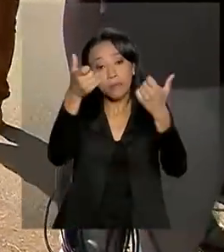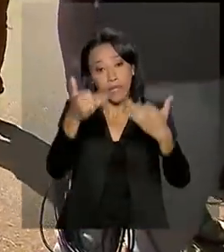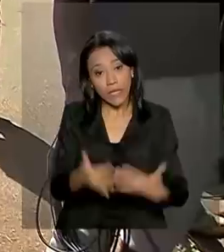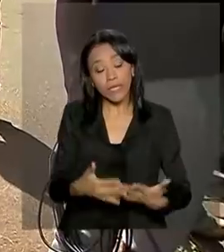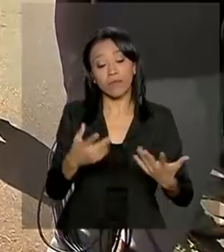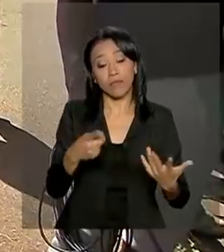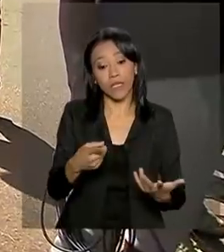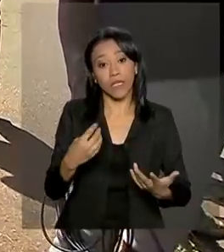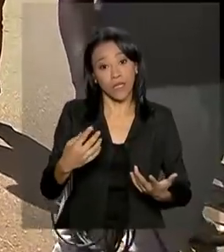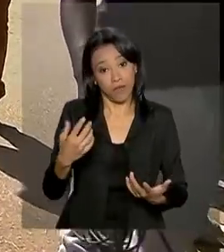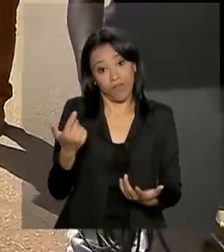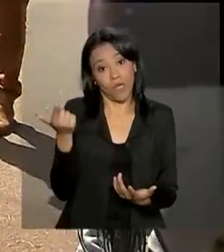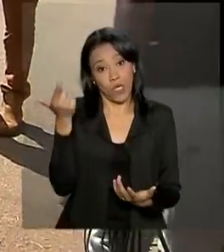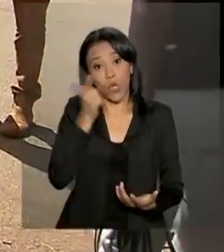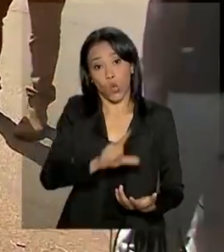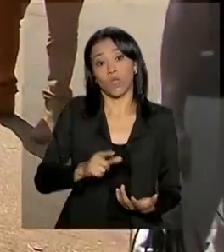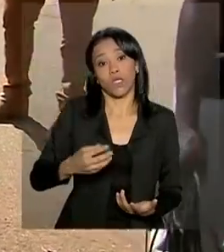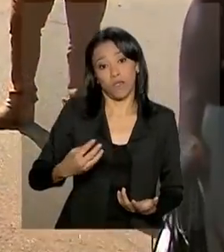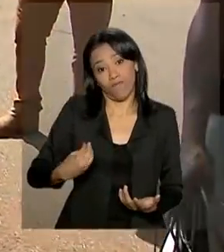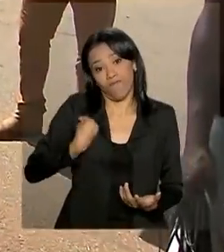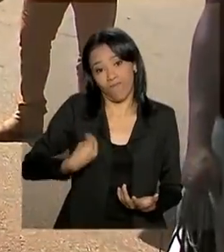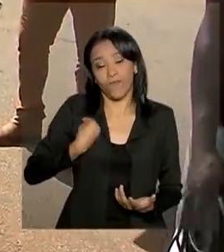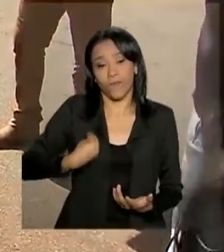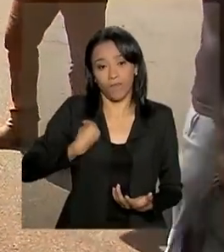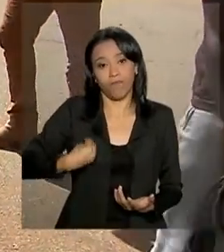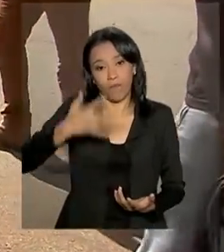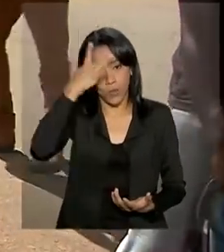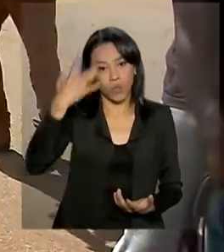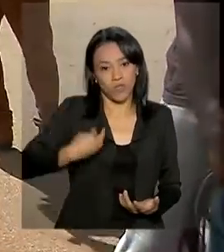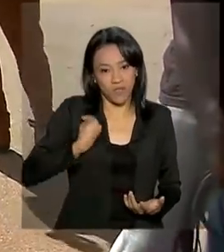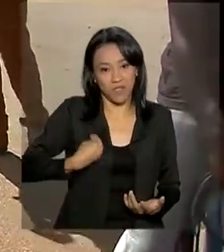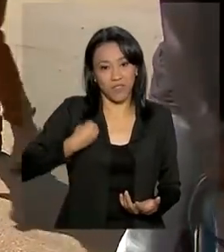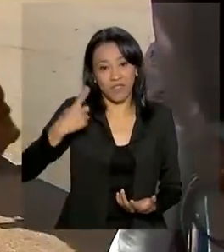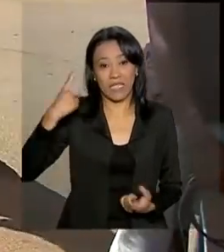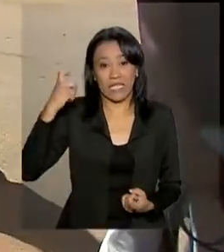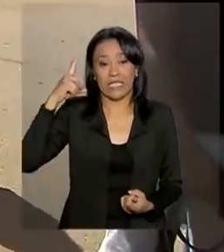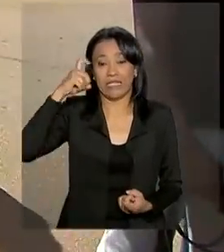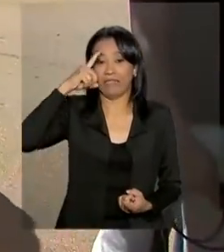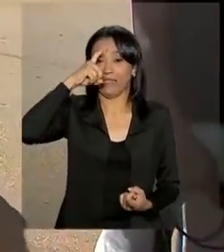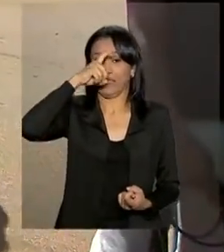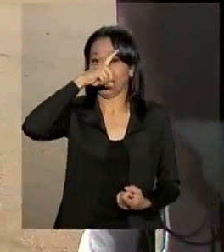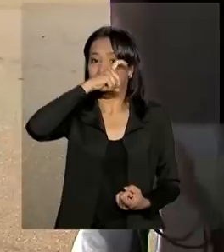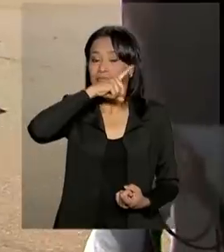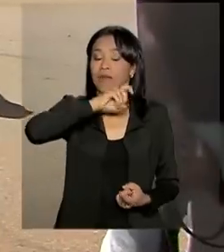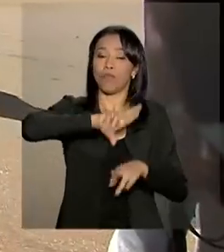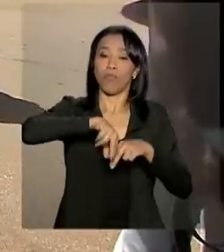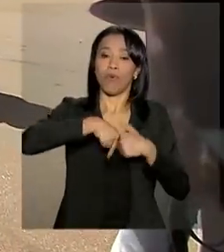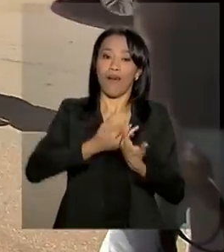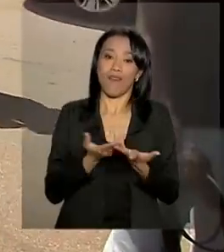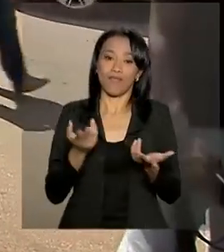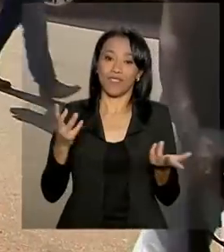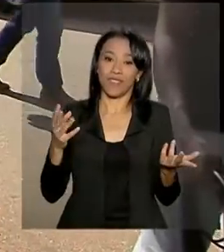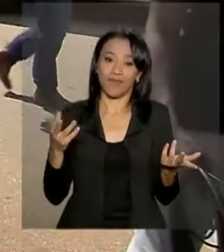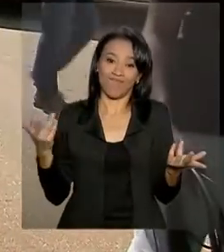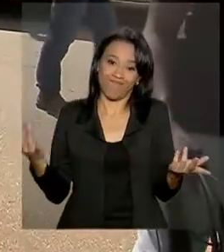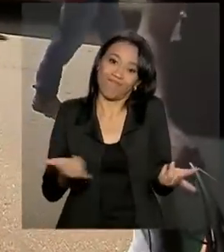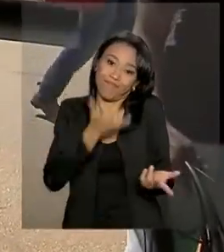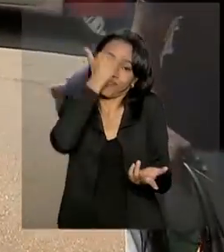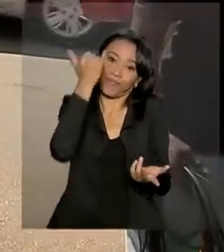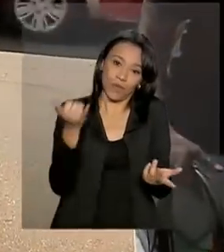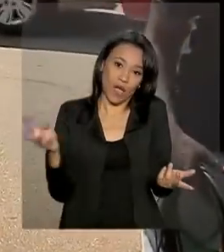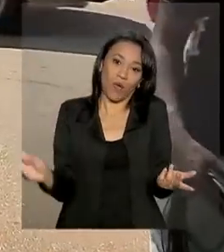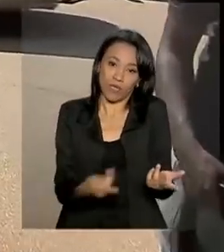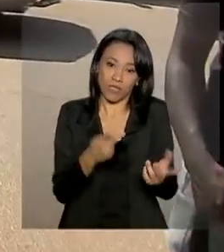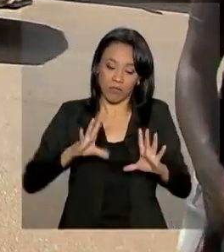as chances de encontrar sobreviventes fica cada vez mais remota devido às características dessa tragédia, devido